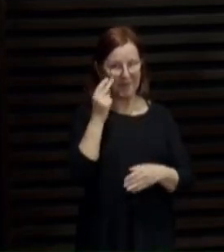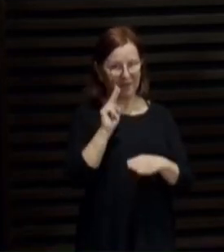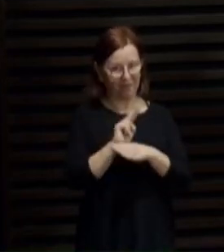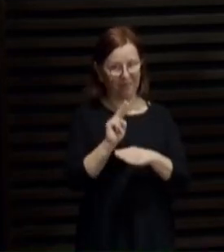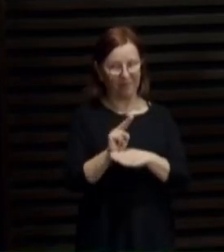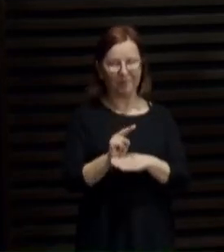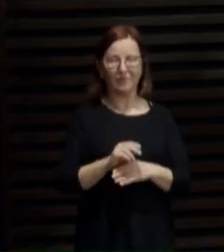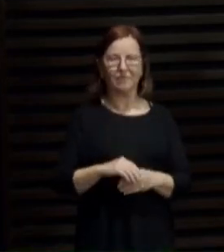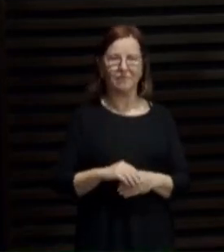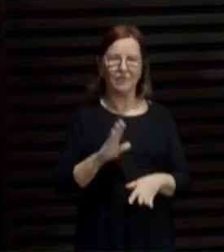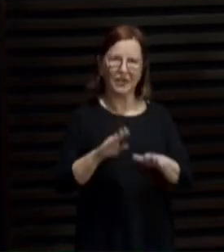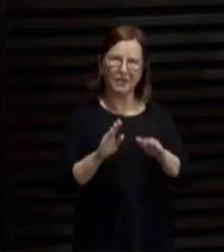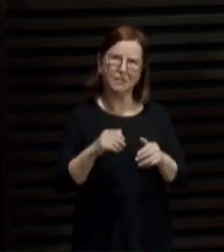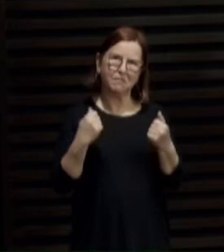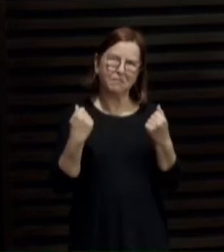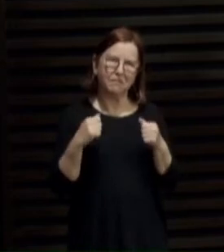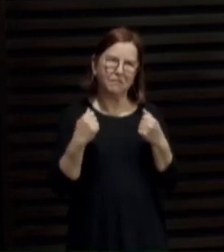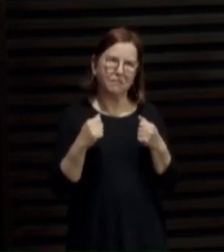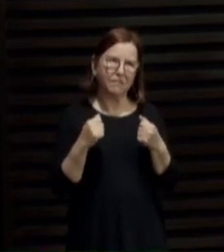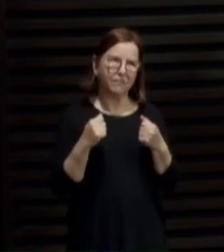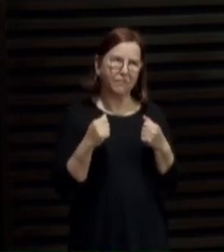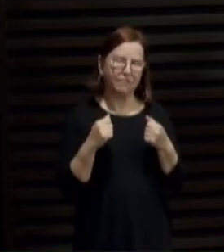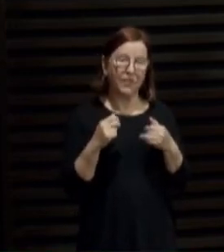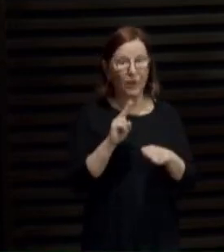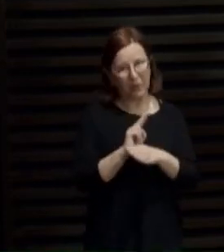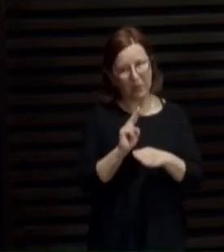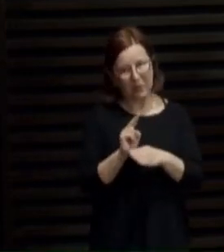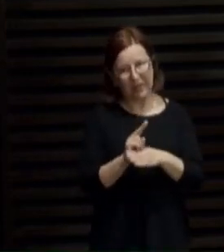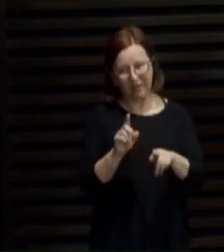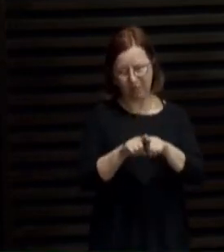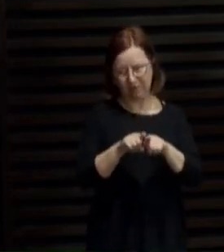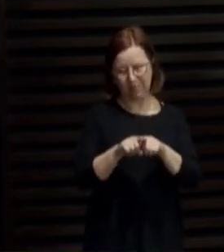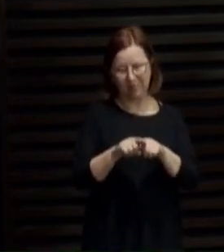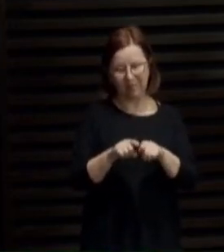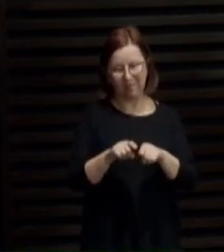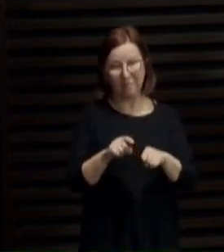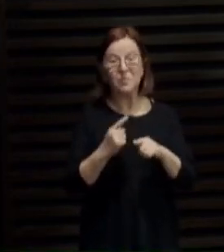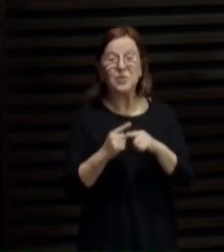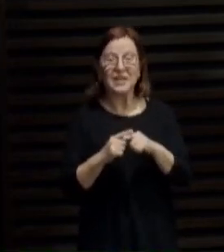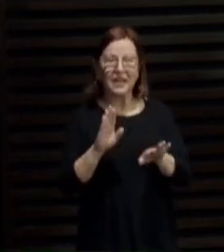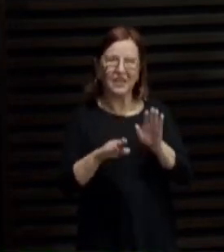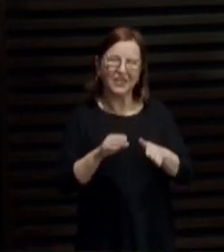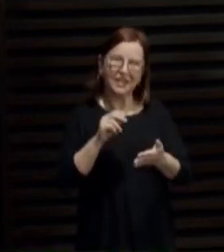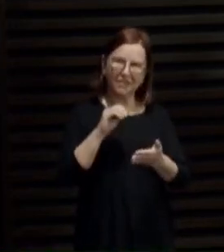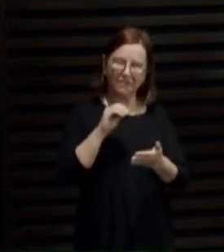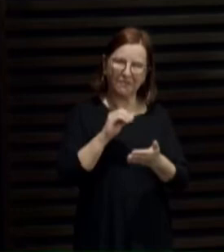E a gente precisa ter cuidado com os irmãos, que às vezes são imaturos,